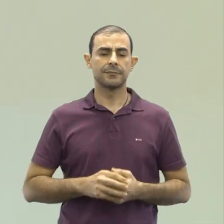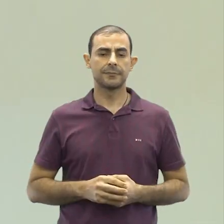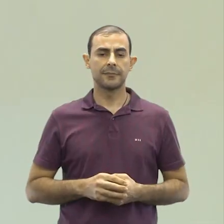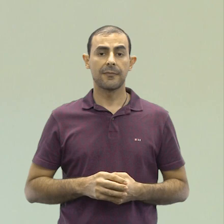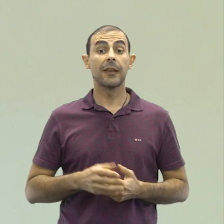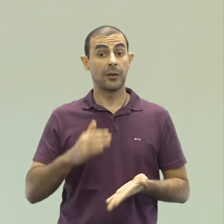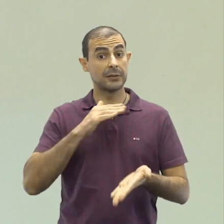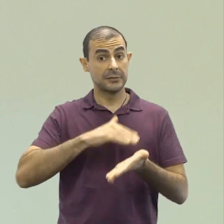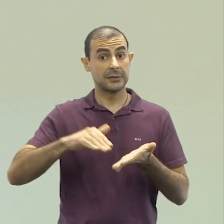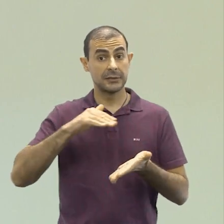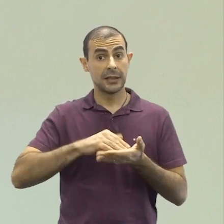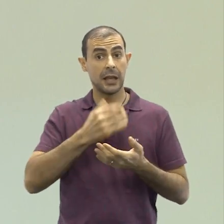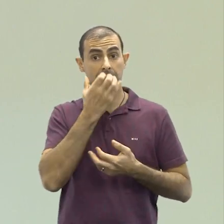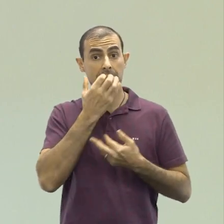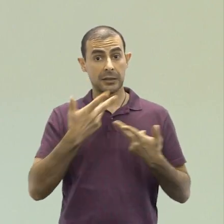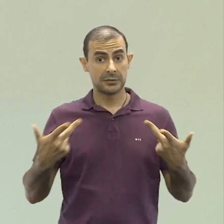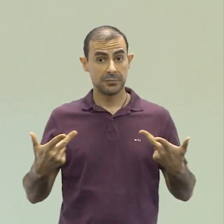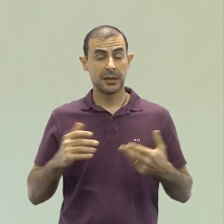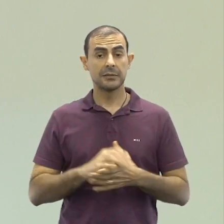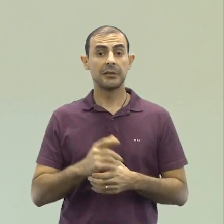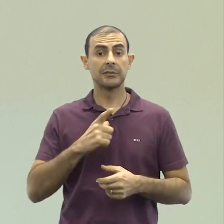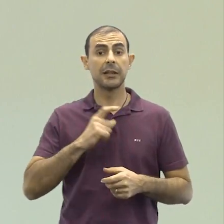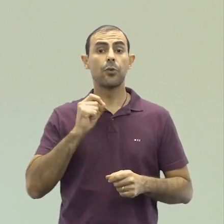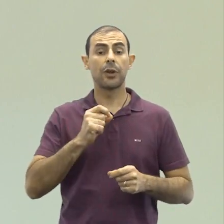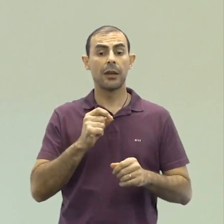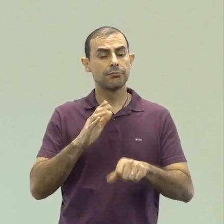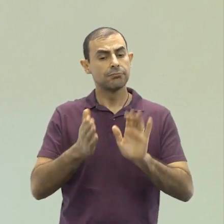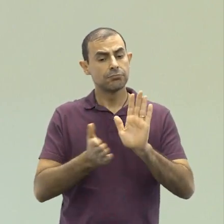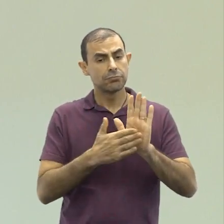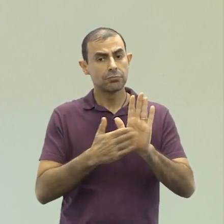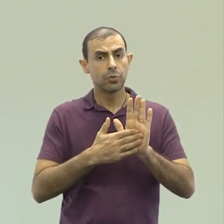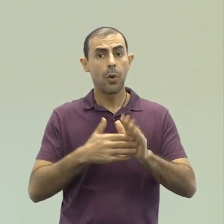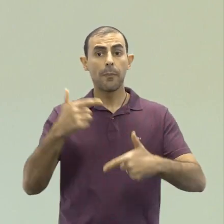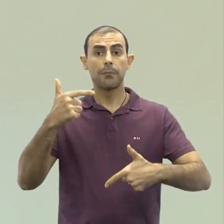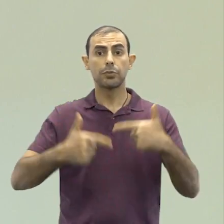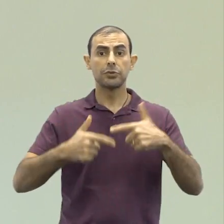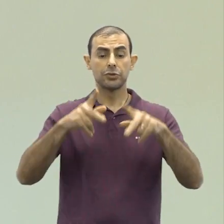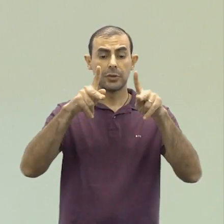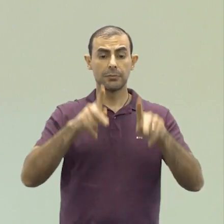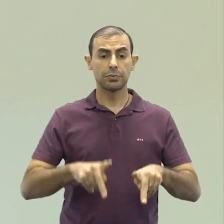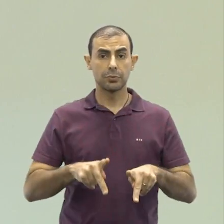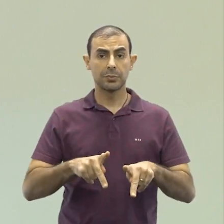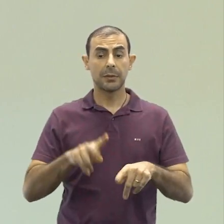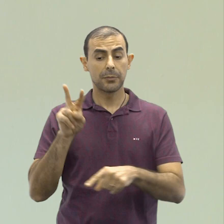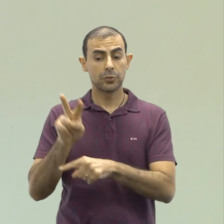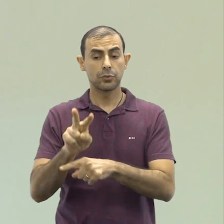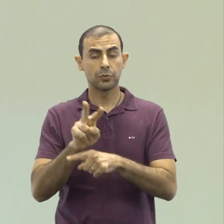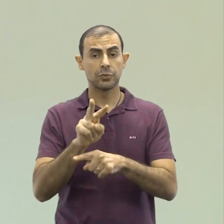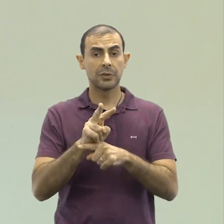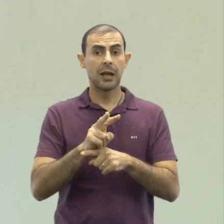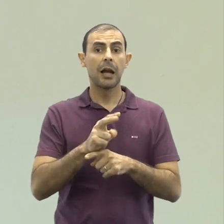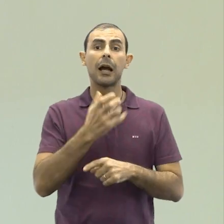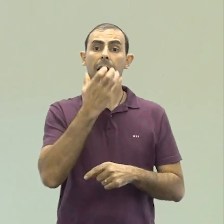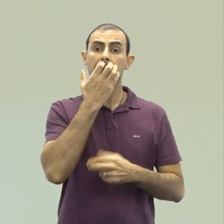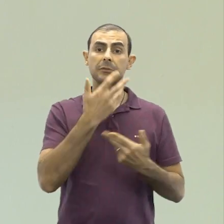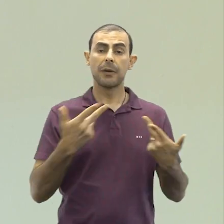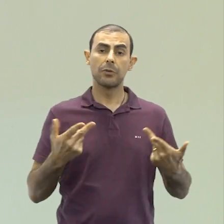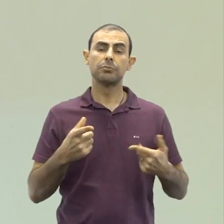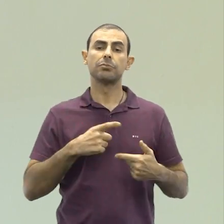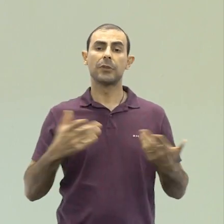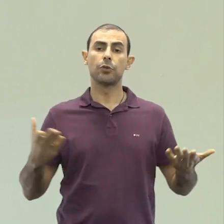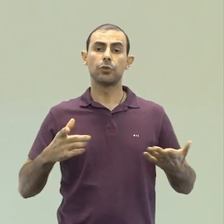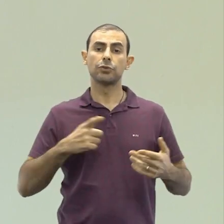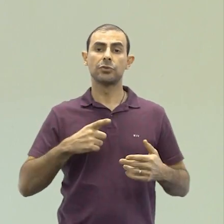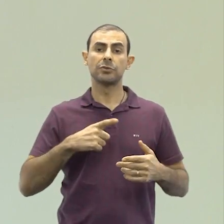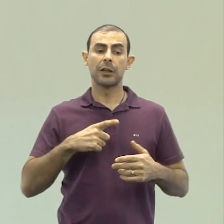então, ela possui a finalidade de desenvolver ali políticas públicas voltadas para o bem-estar animal. Por meio disso, então, hoje nós temos vigente lá as